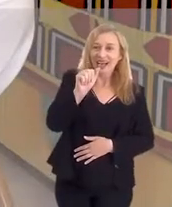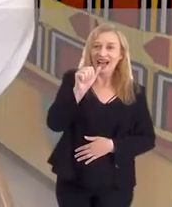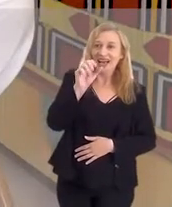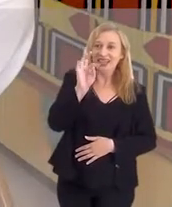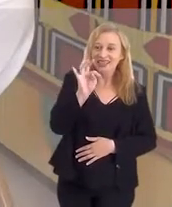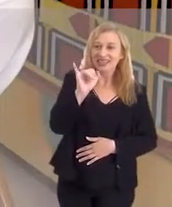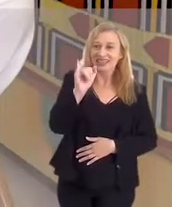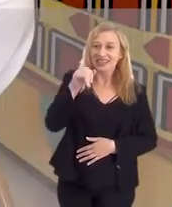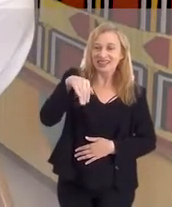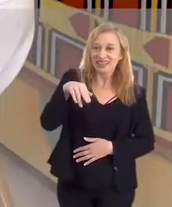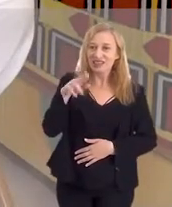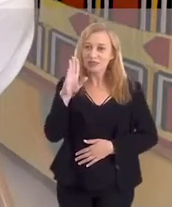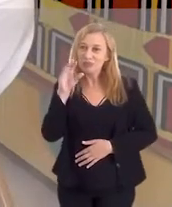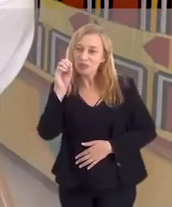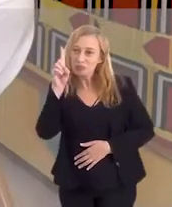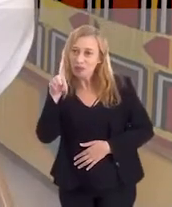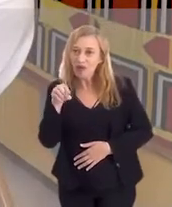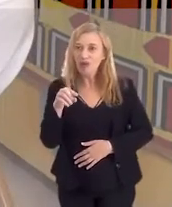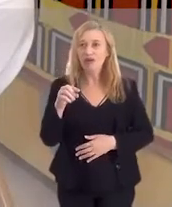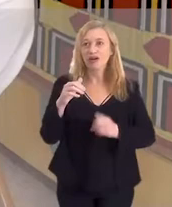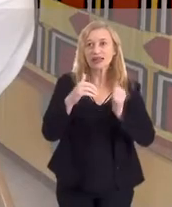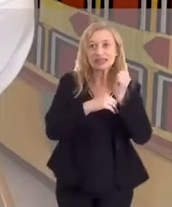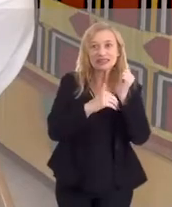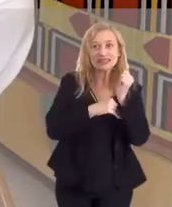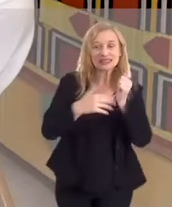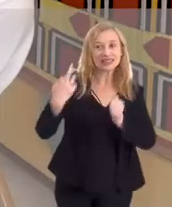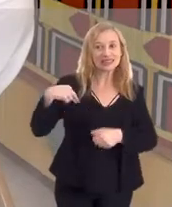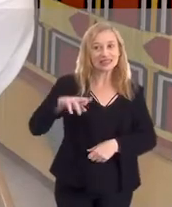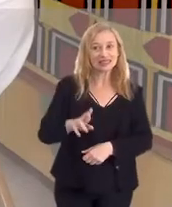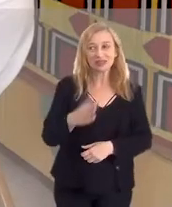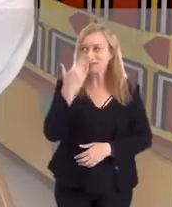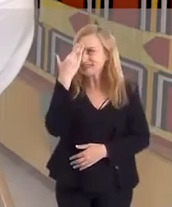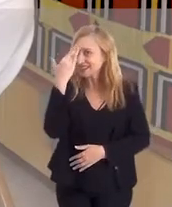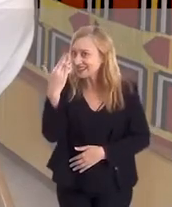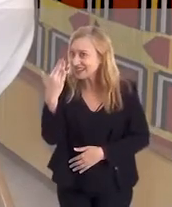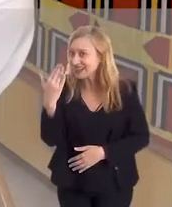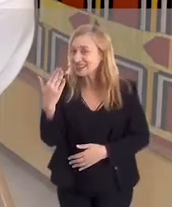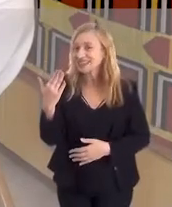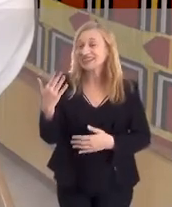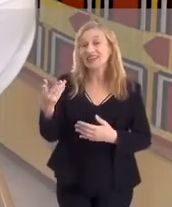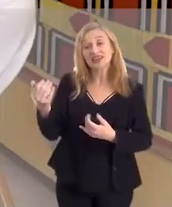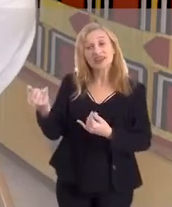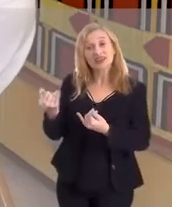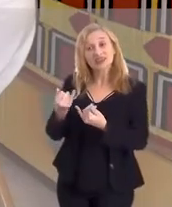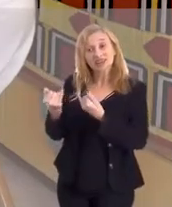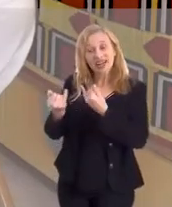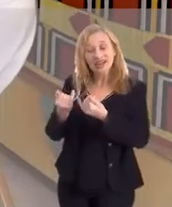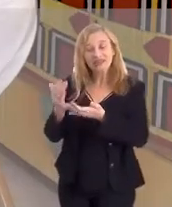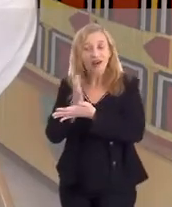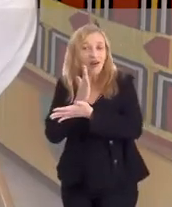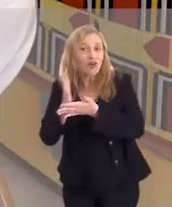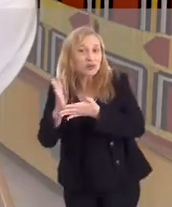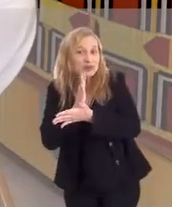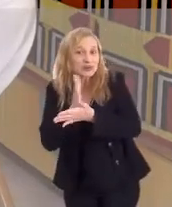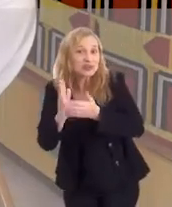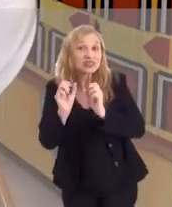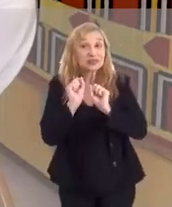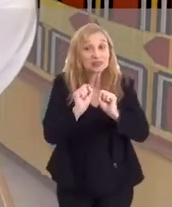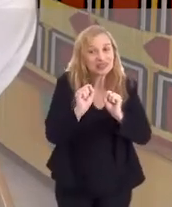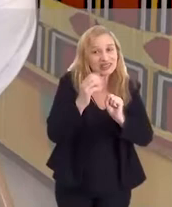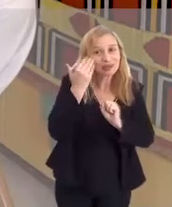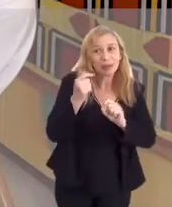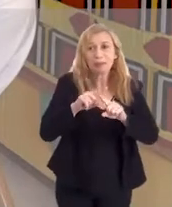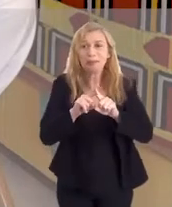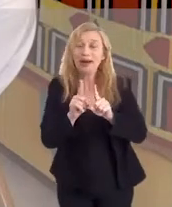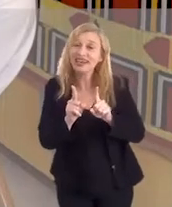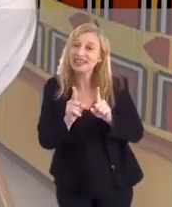é uma religião de muitos segredos. Obrigado por você ter nos contado alguns que nós